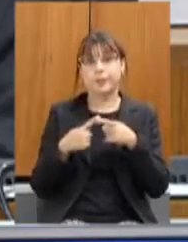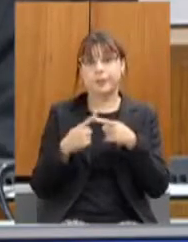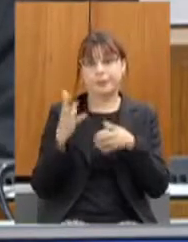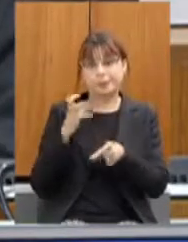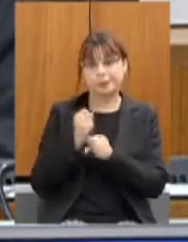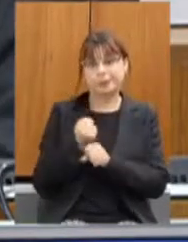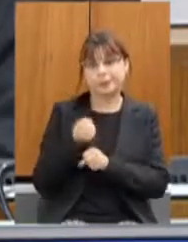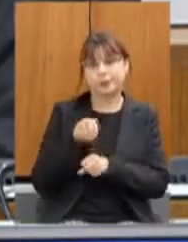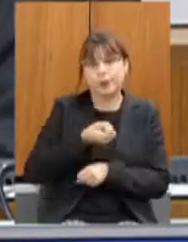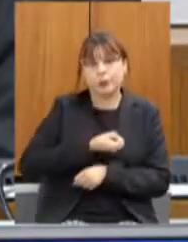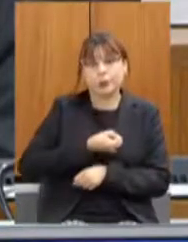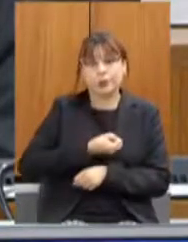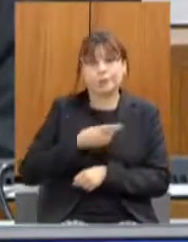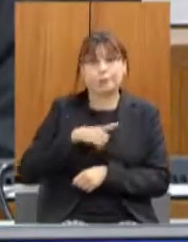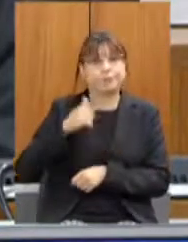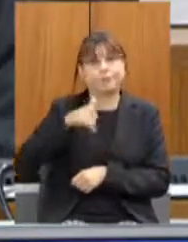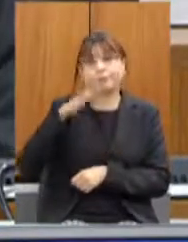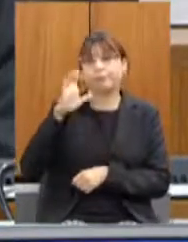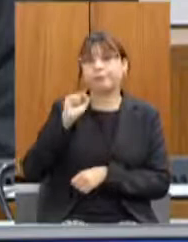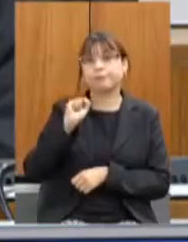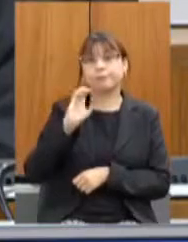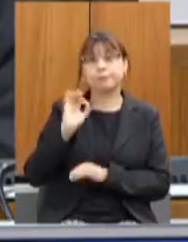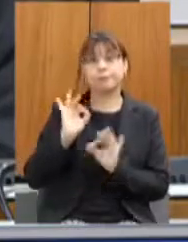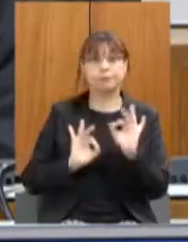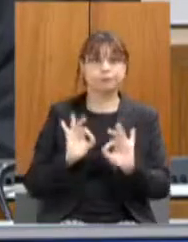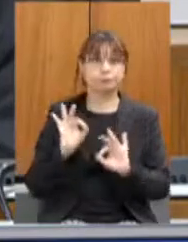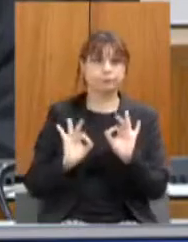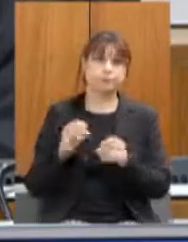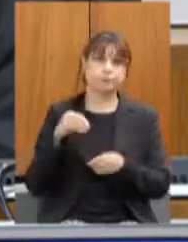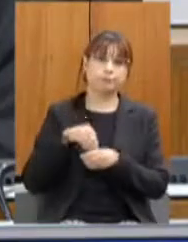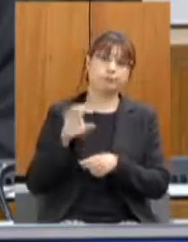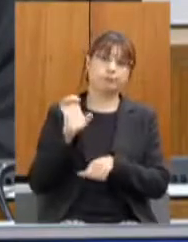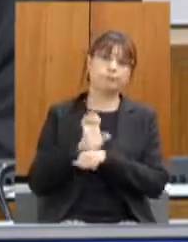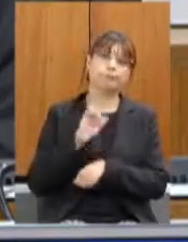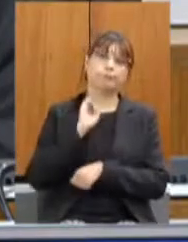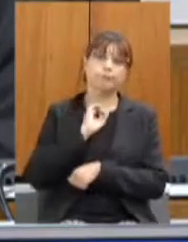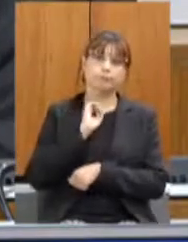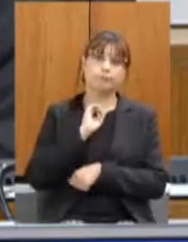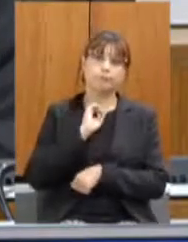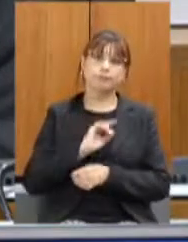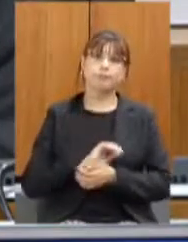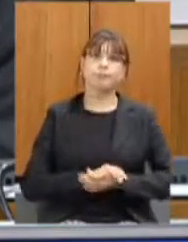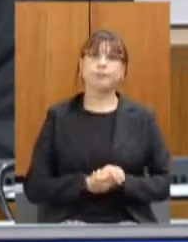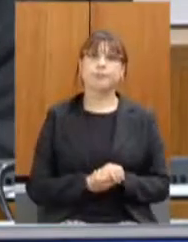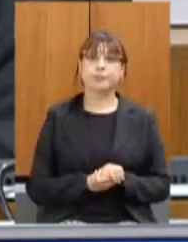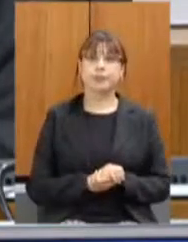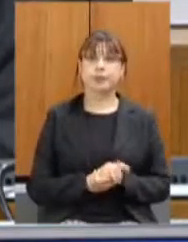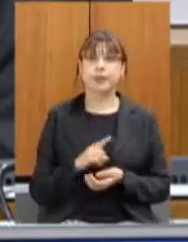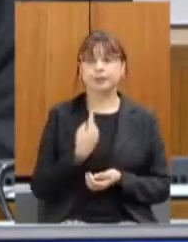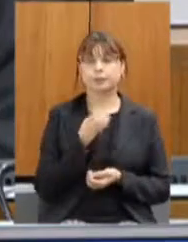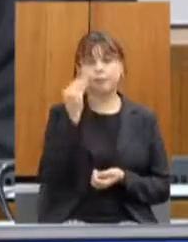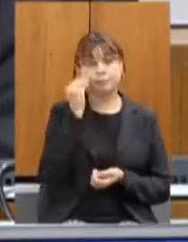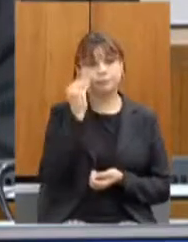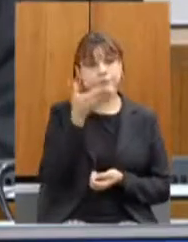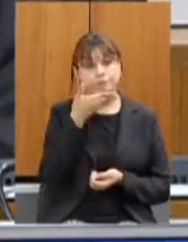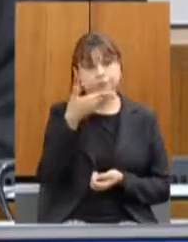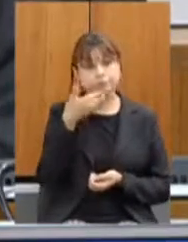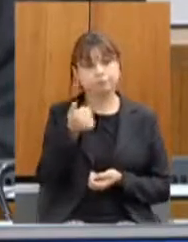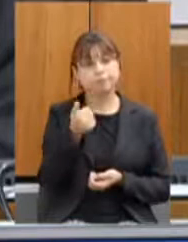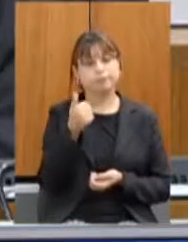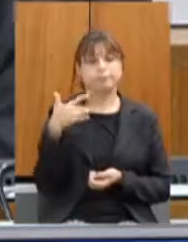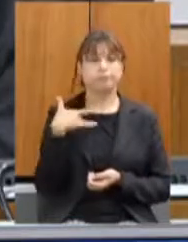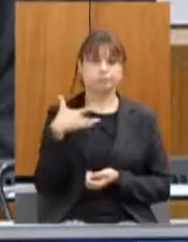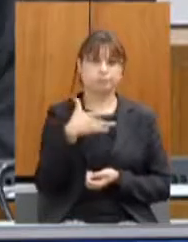verdade hoje nós temos mais de 80 programas no estado de Minas Gerais a gente vem tentando melhorar a saúde